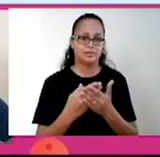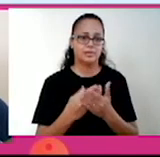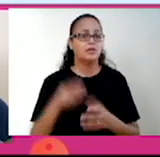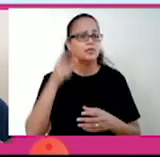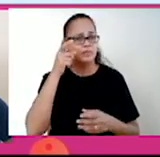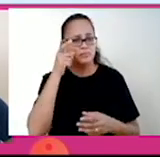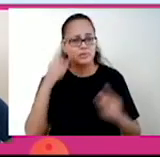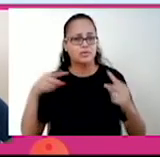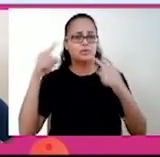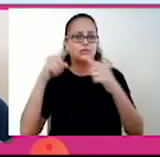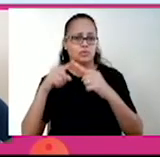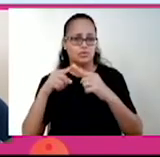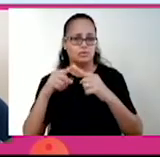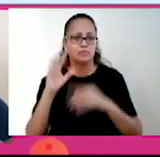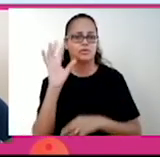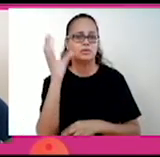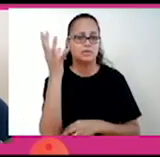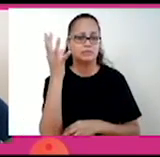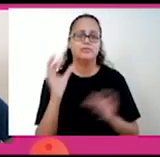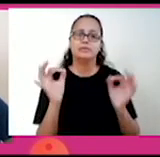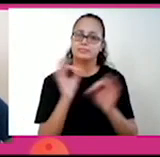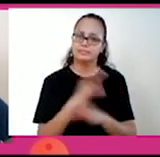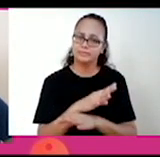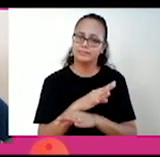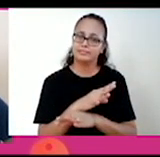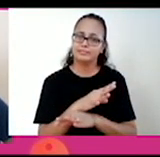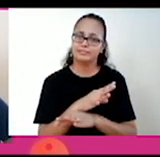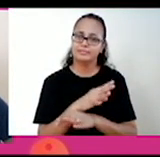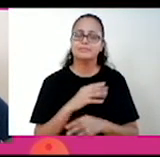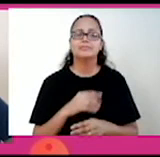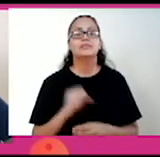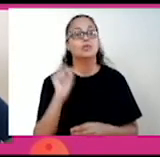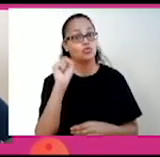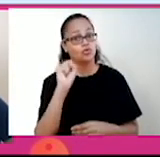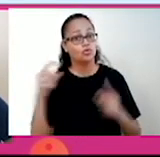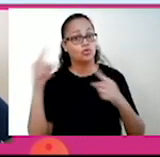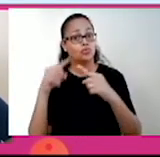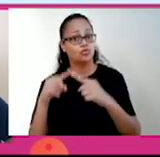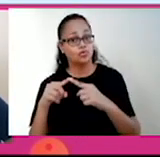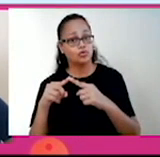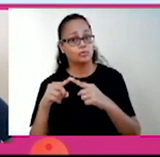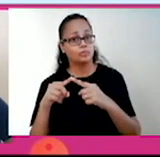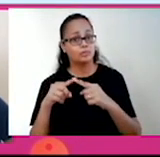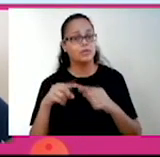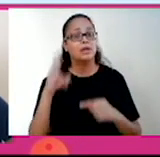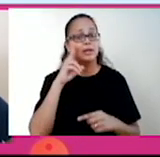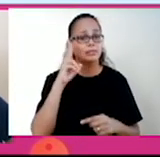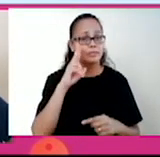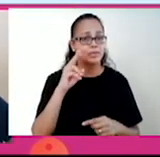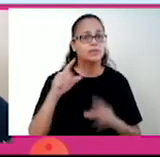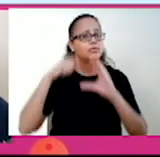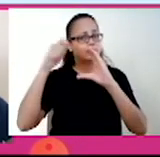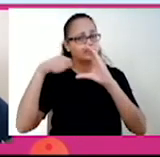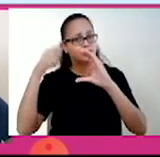climogramas aí de cada tipo climático, tá certo? A gente fica por aqui com a indicação desses oito tipos climáticos, a gente vê os climogramas depois, lembrando que nós